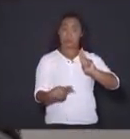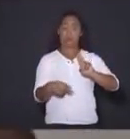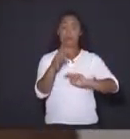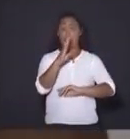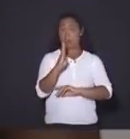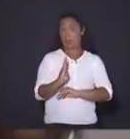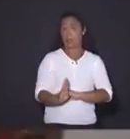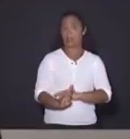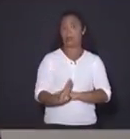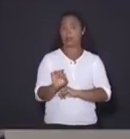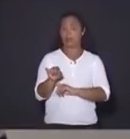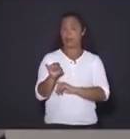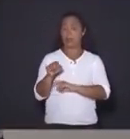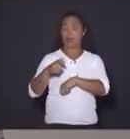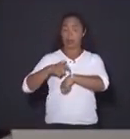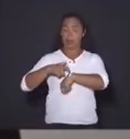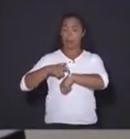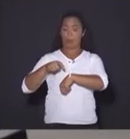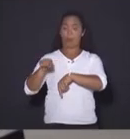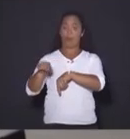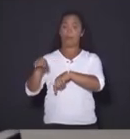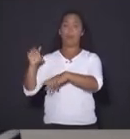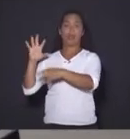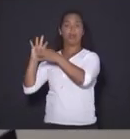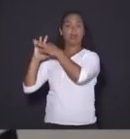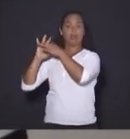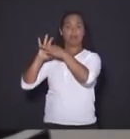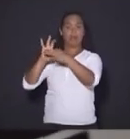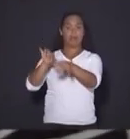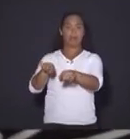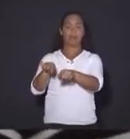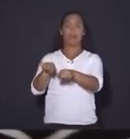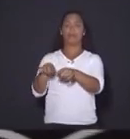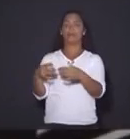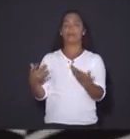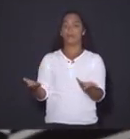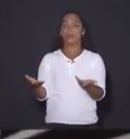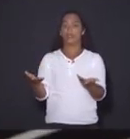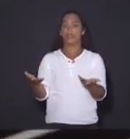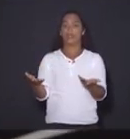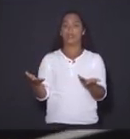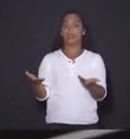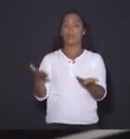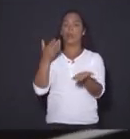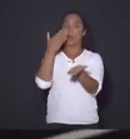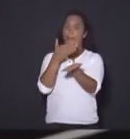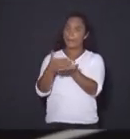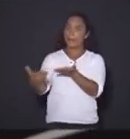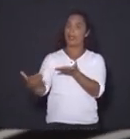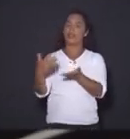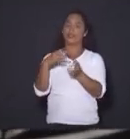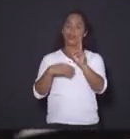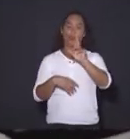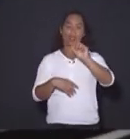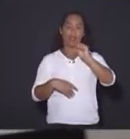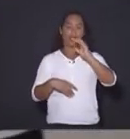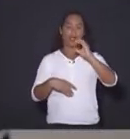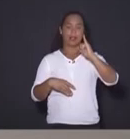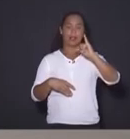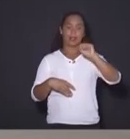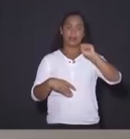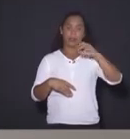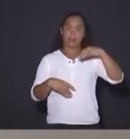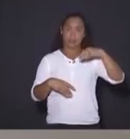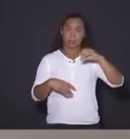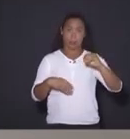em surgimento naquele contexto que é a inspiração nas teorias o racismo científico então quando hoje